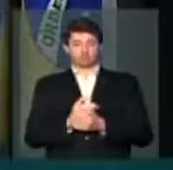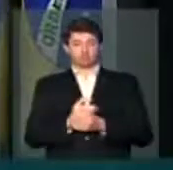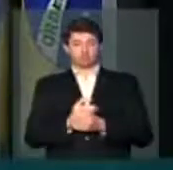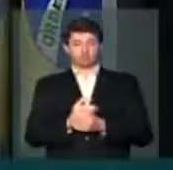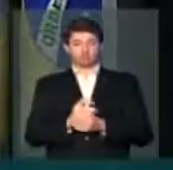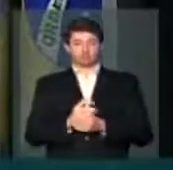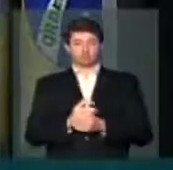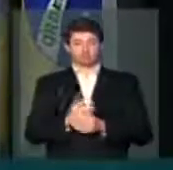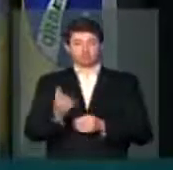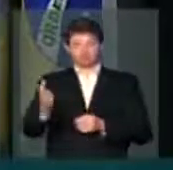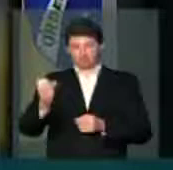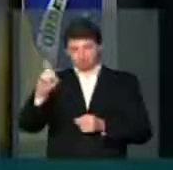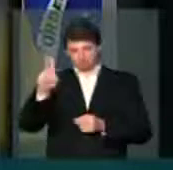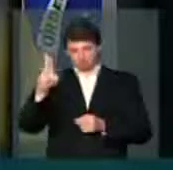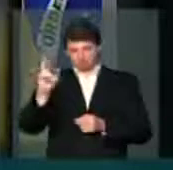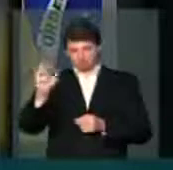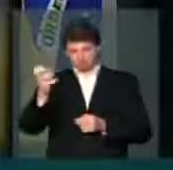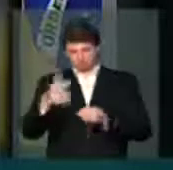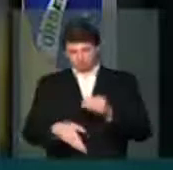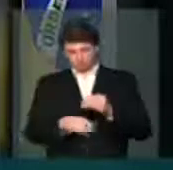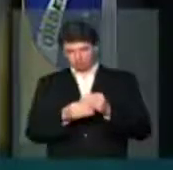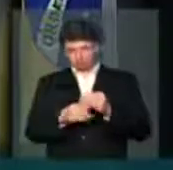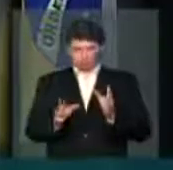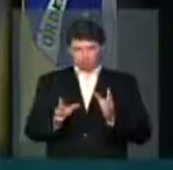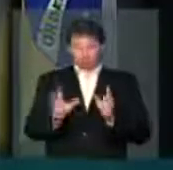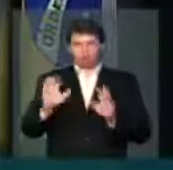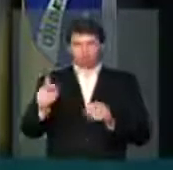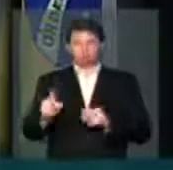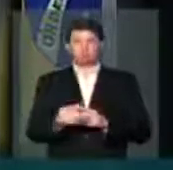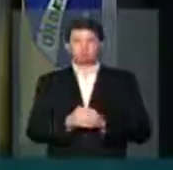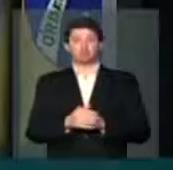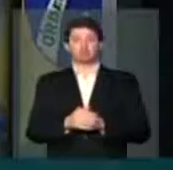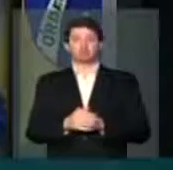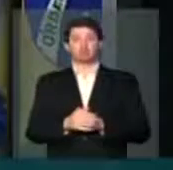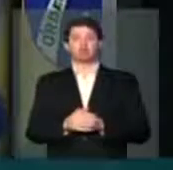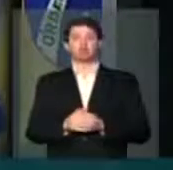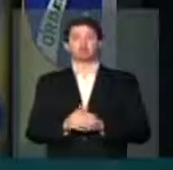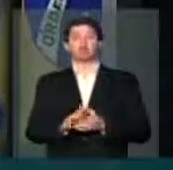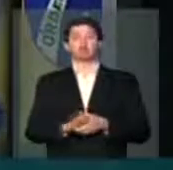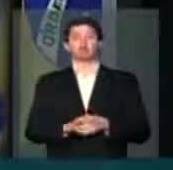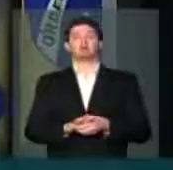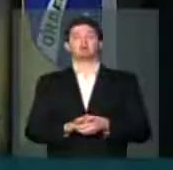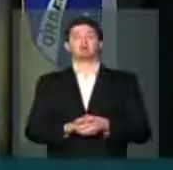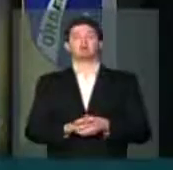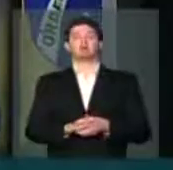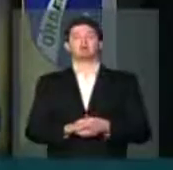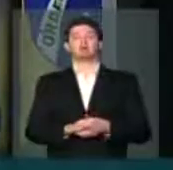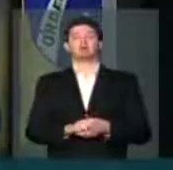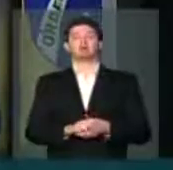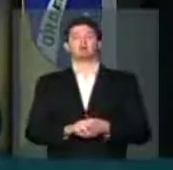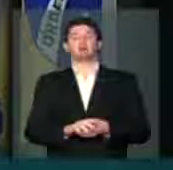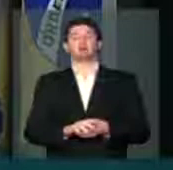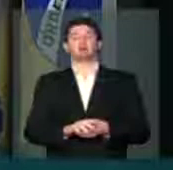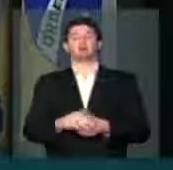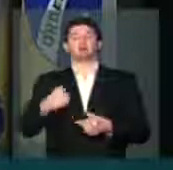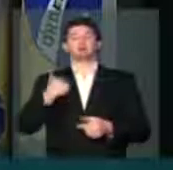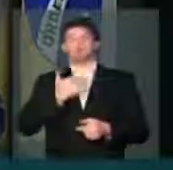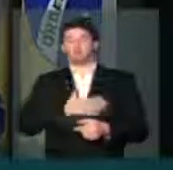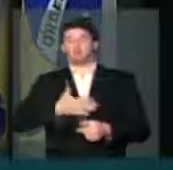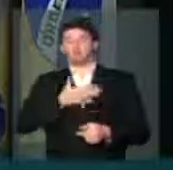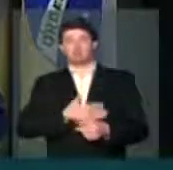Deputado Edilson, Vossa Excelência está pedindo uma parte? Não, muito obrigado. e tive o maior